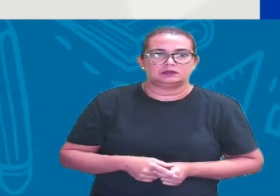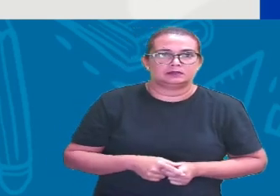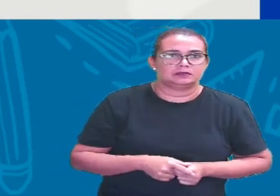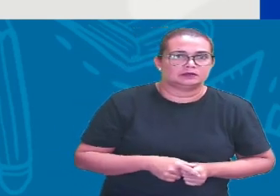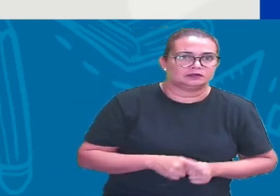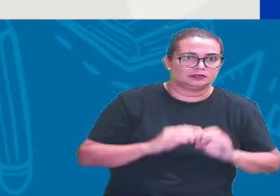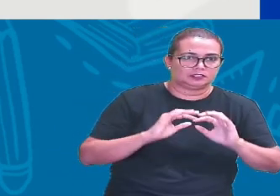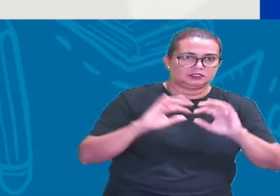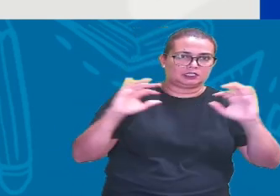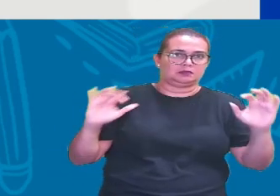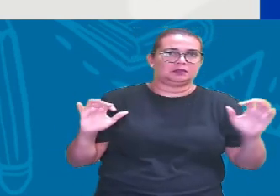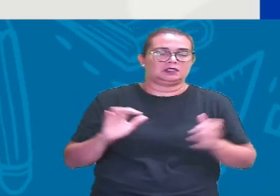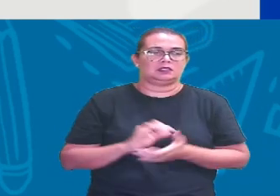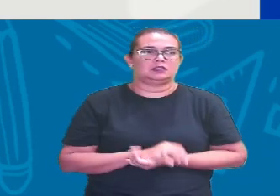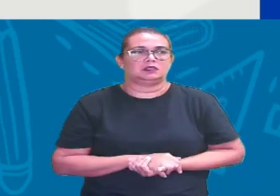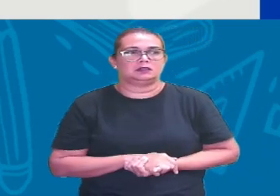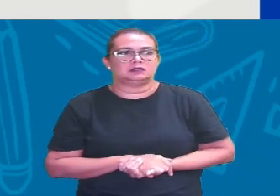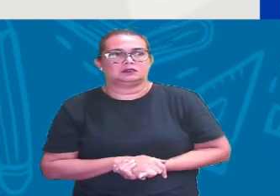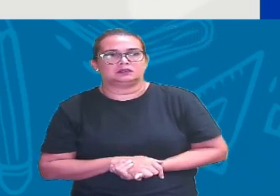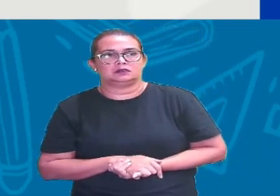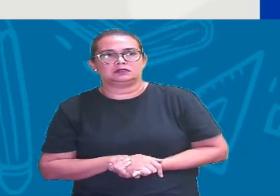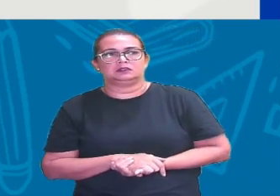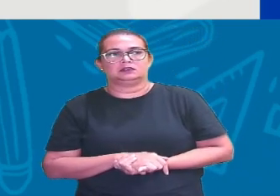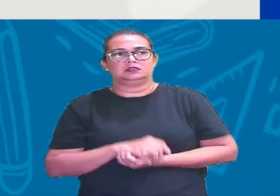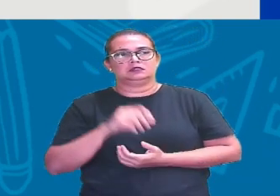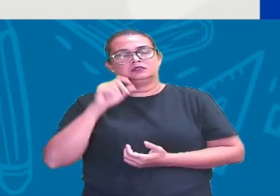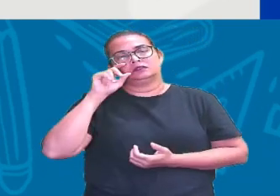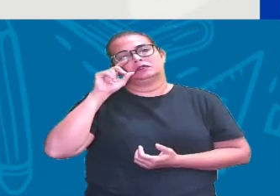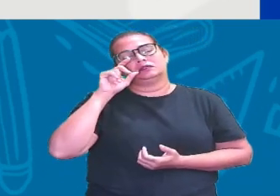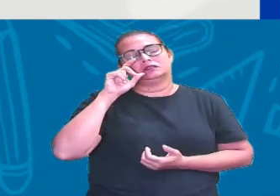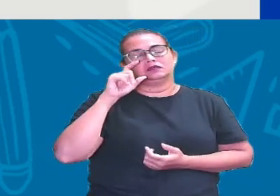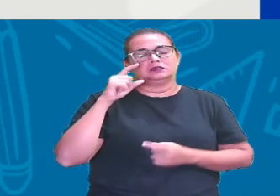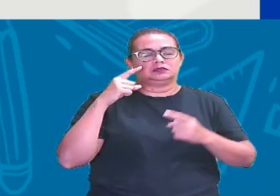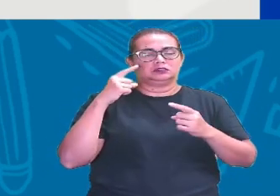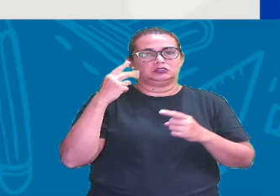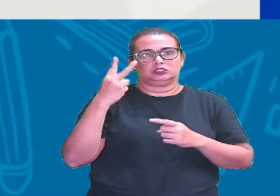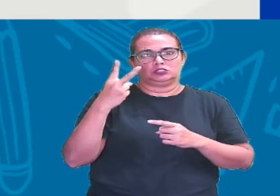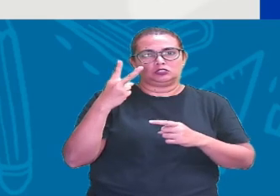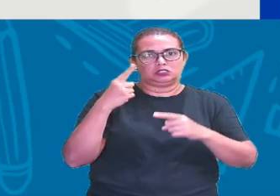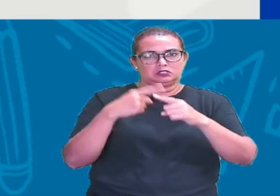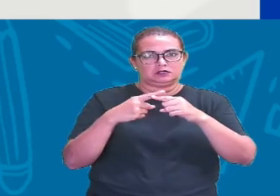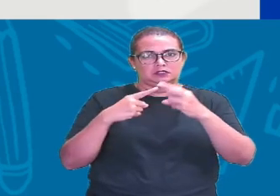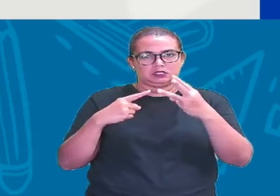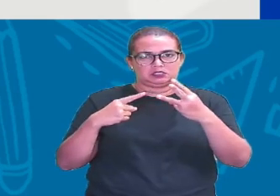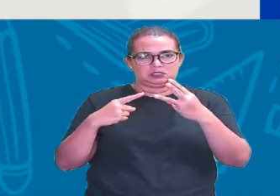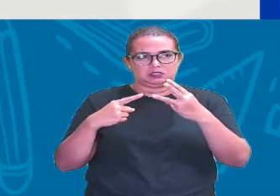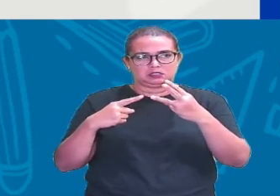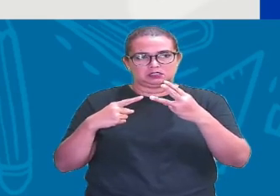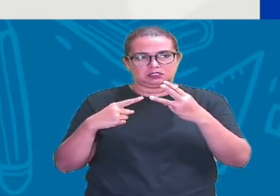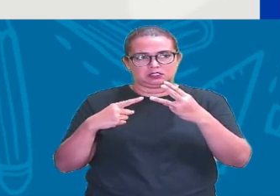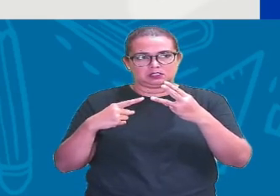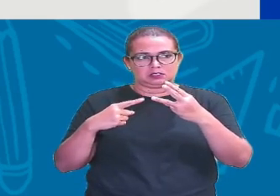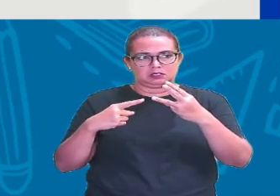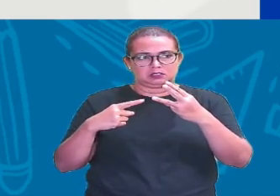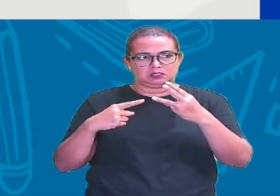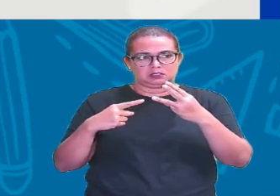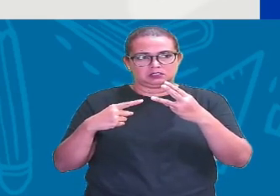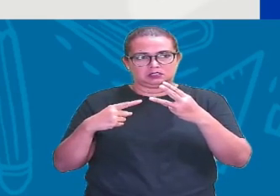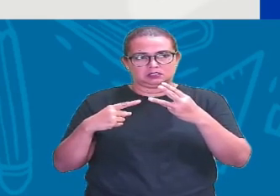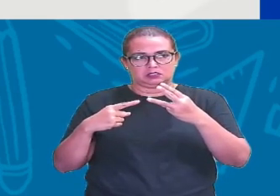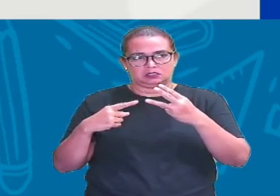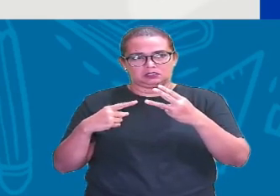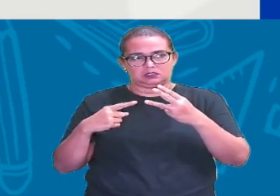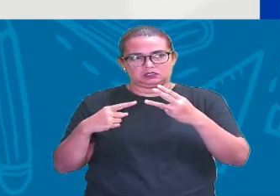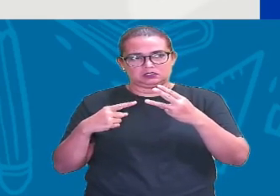ele separado? Olha aqui. Então, multiplicando 2 vezes 3 vezes